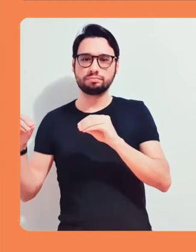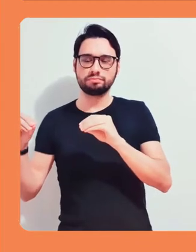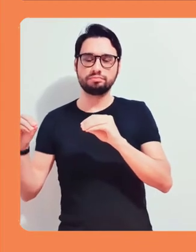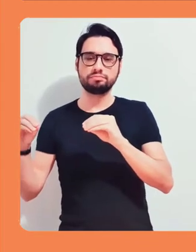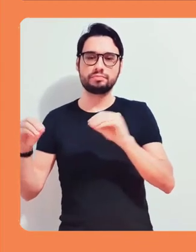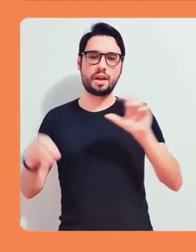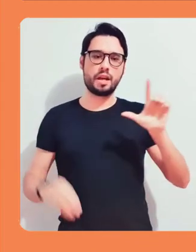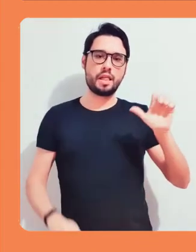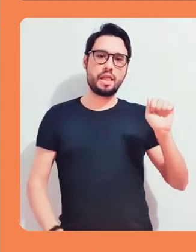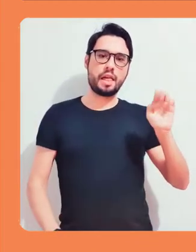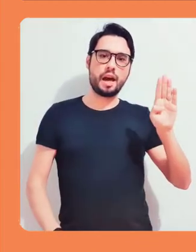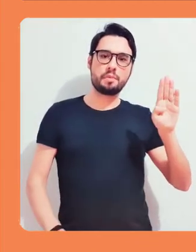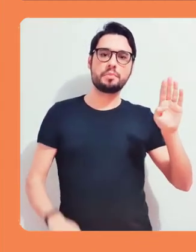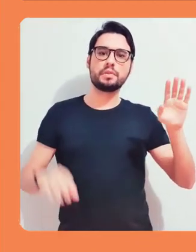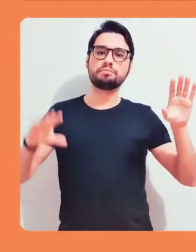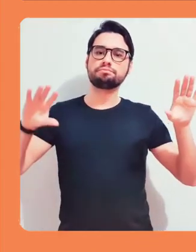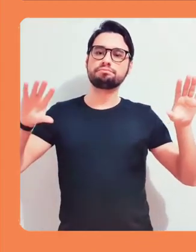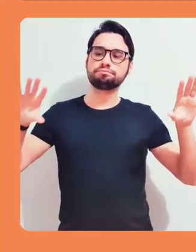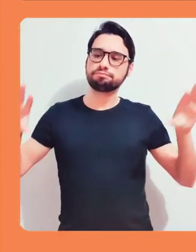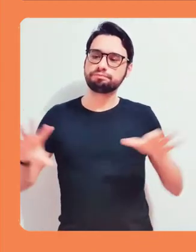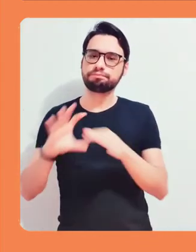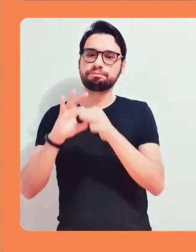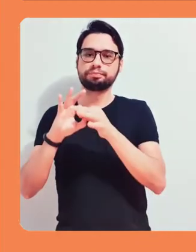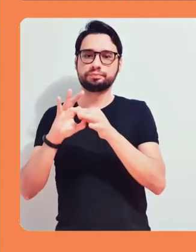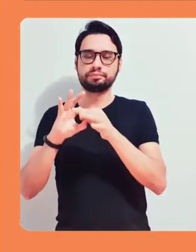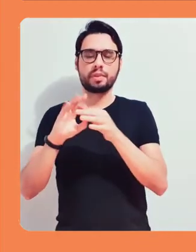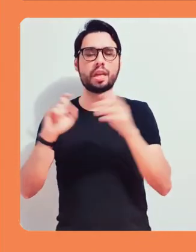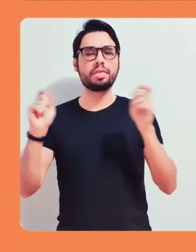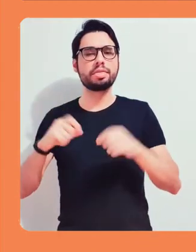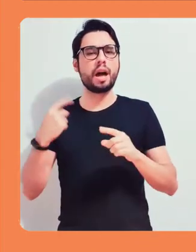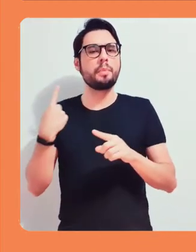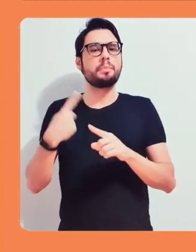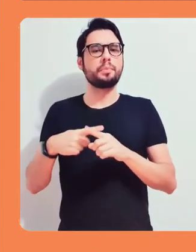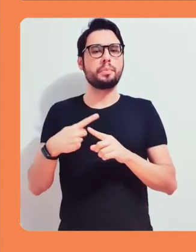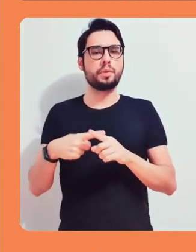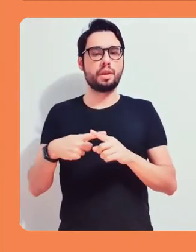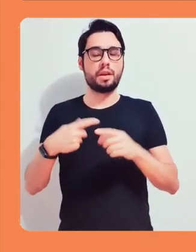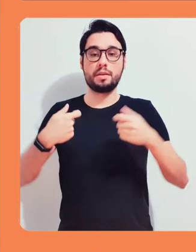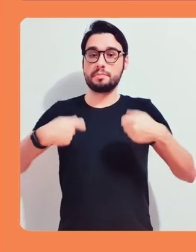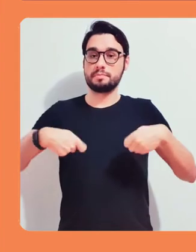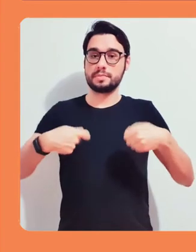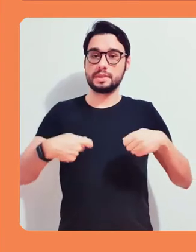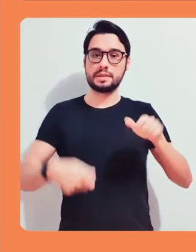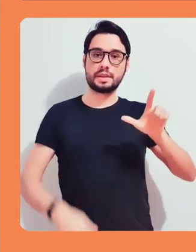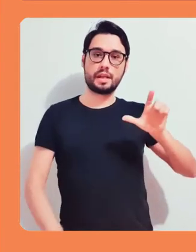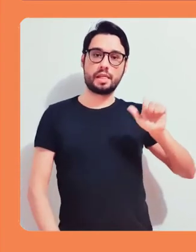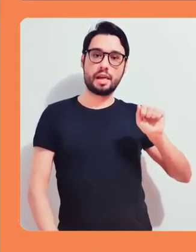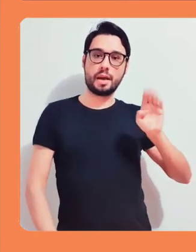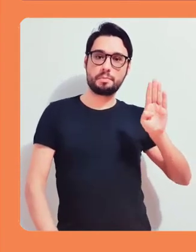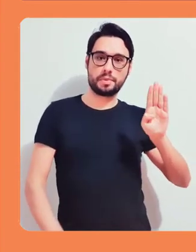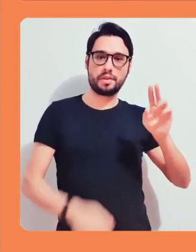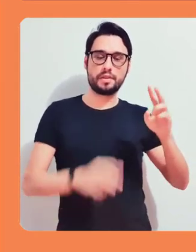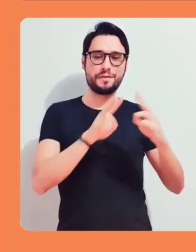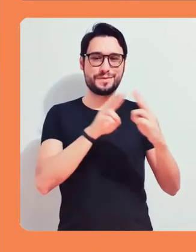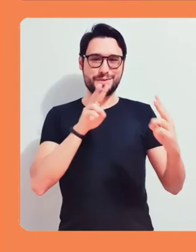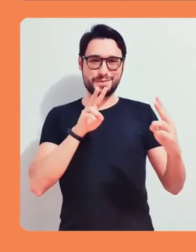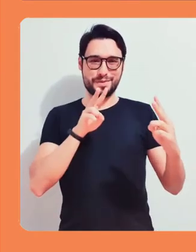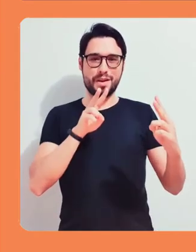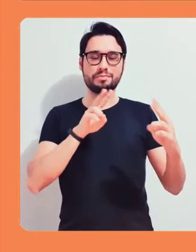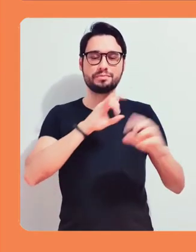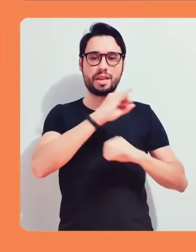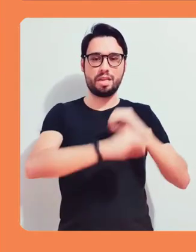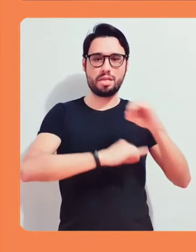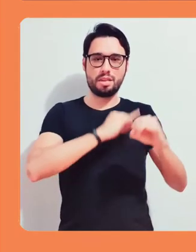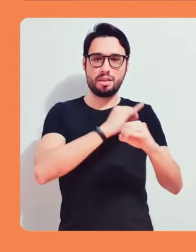Bom, nós vimos em outros vídeos como incluir de duas formas possíveis, né? E ela só foi